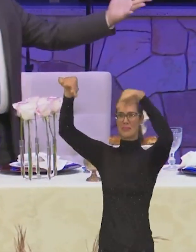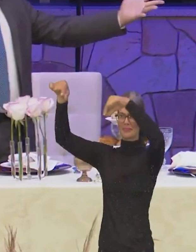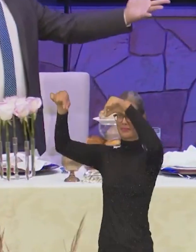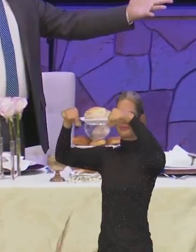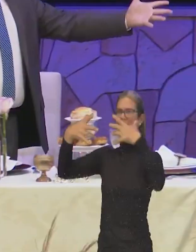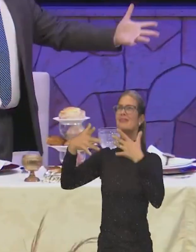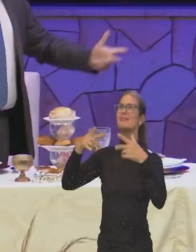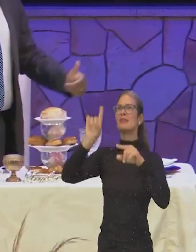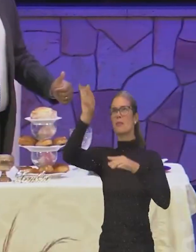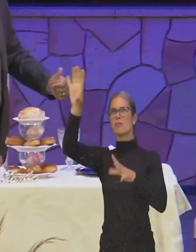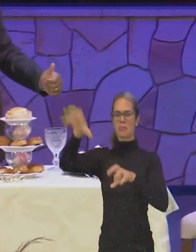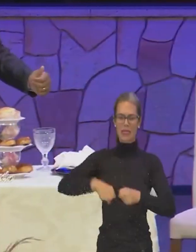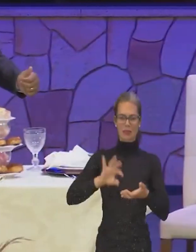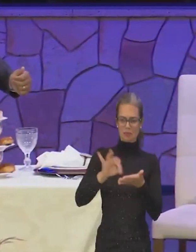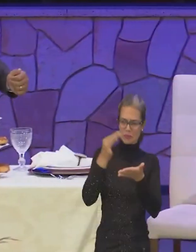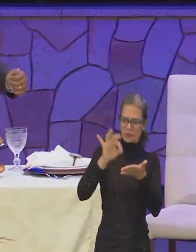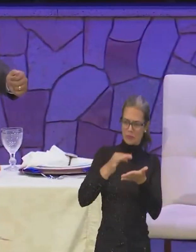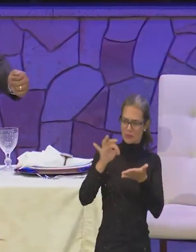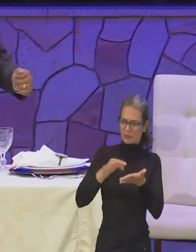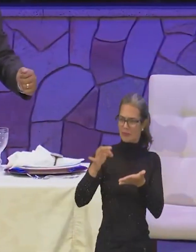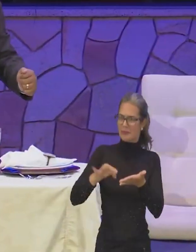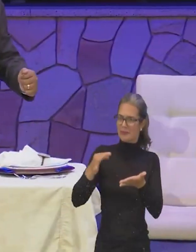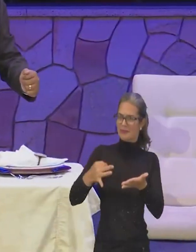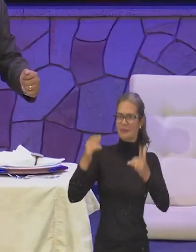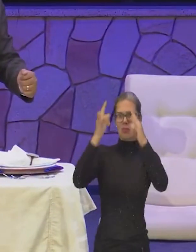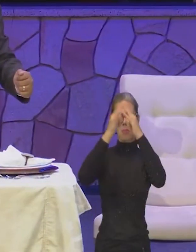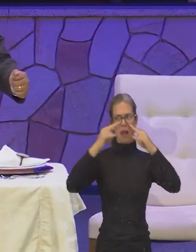fabricavam tendas para vender.